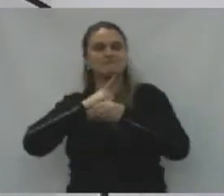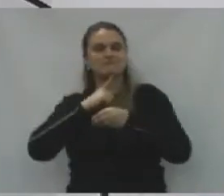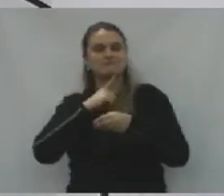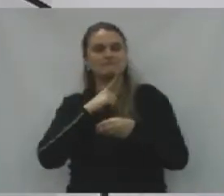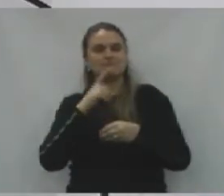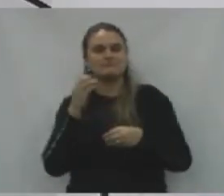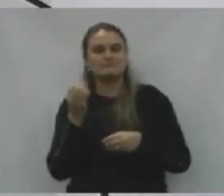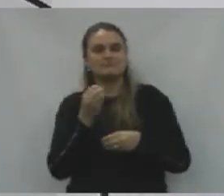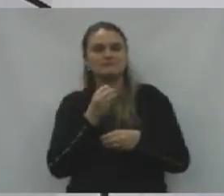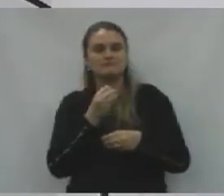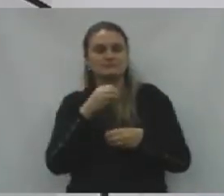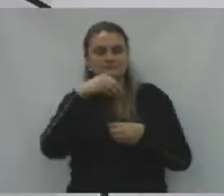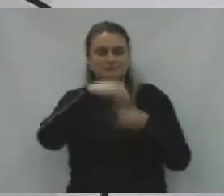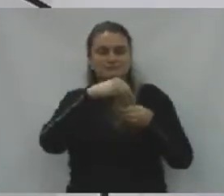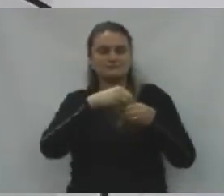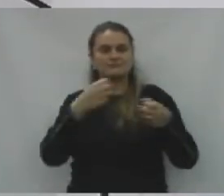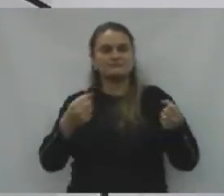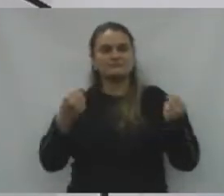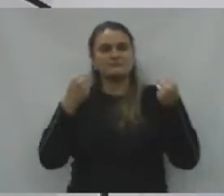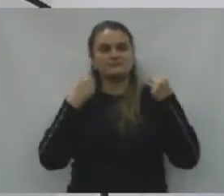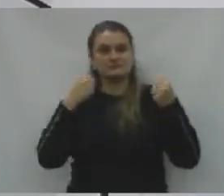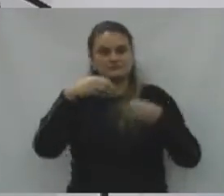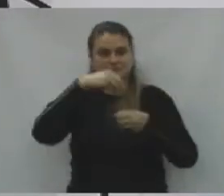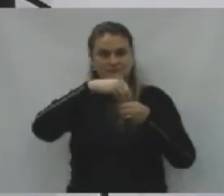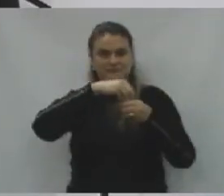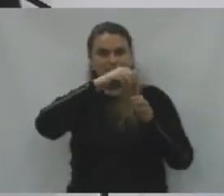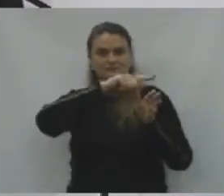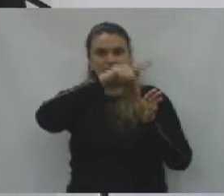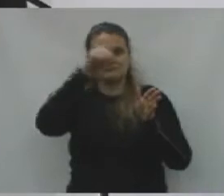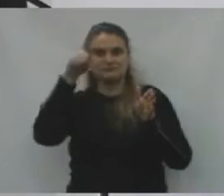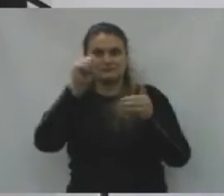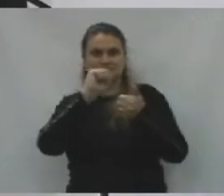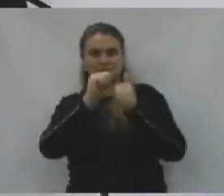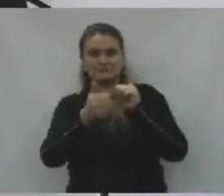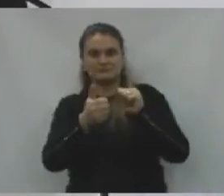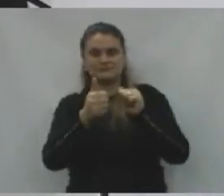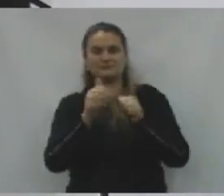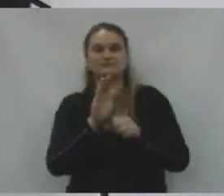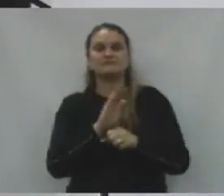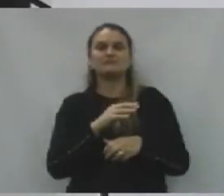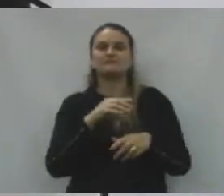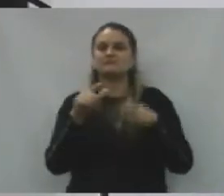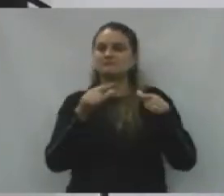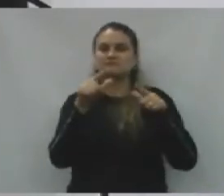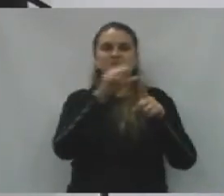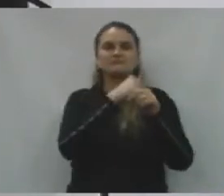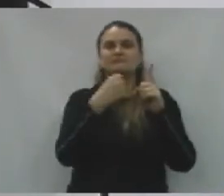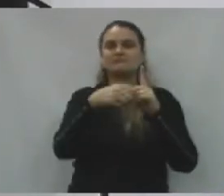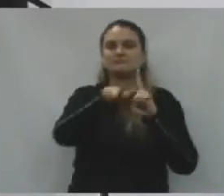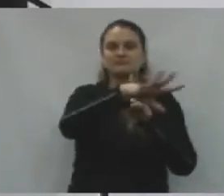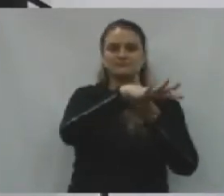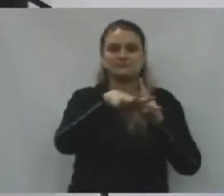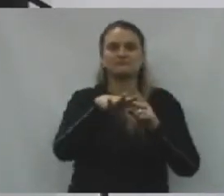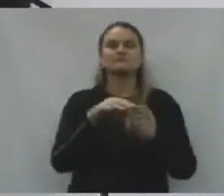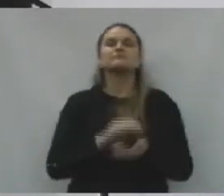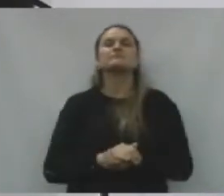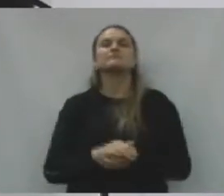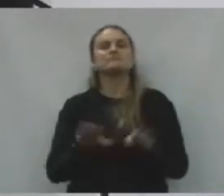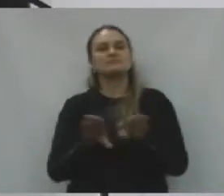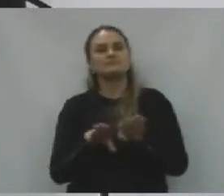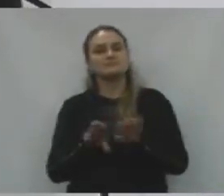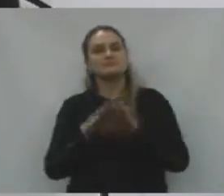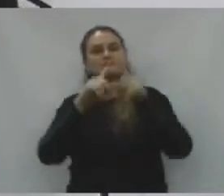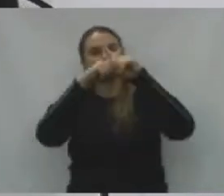se preparam lá na academia, no complexo esportivo da Uniuv, para então atender a nossa população. Jogos da